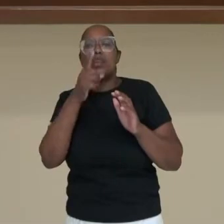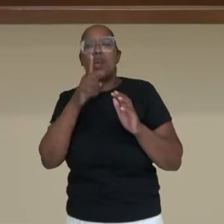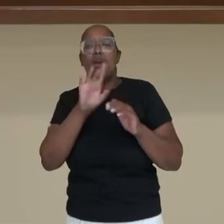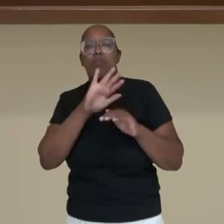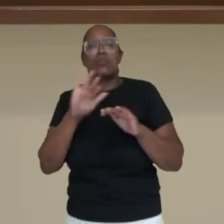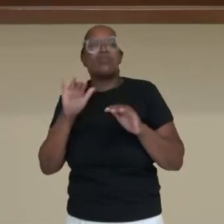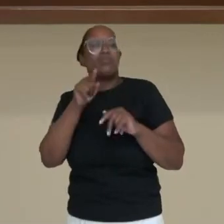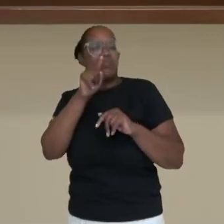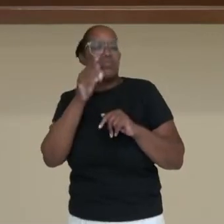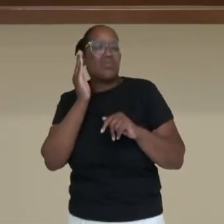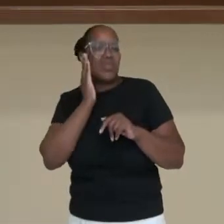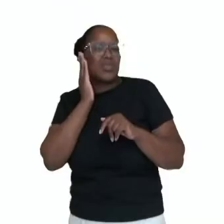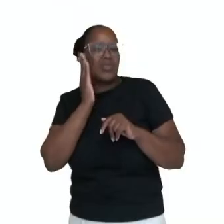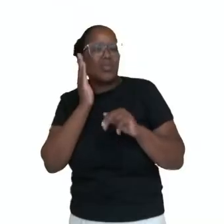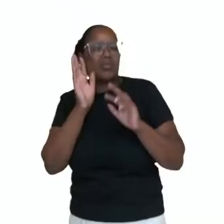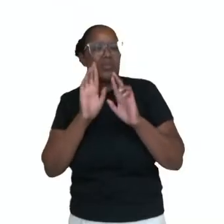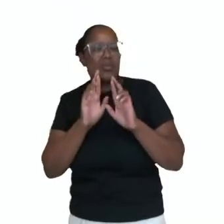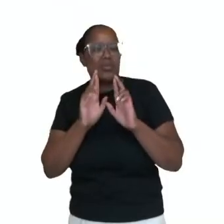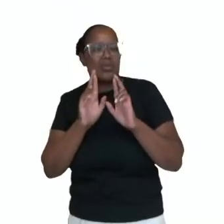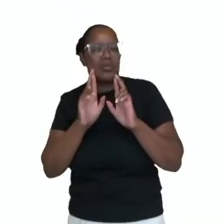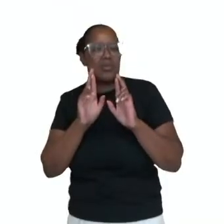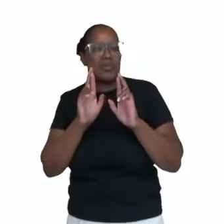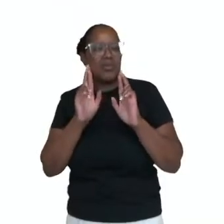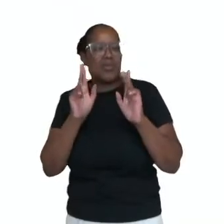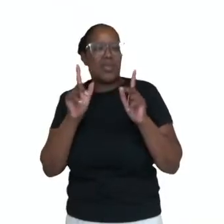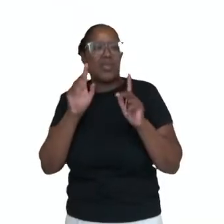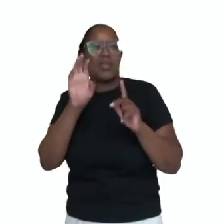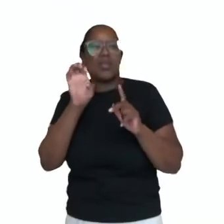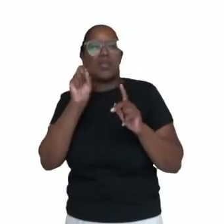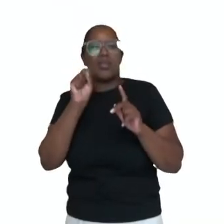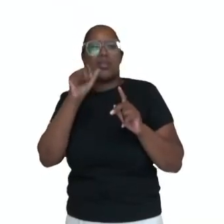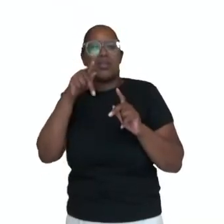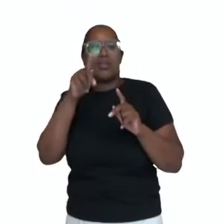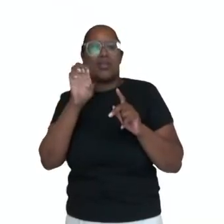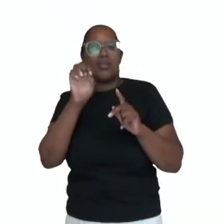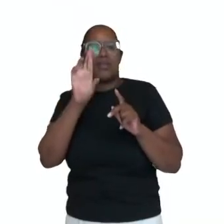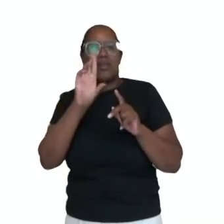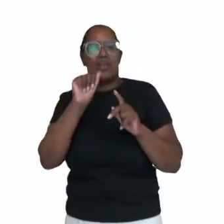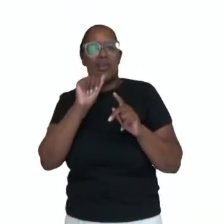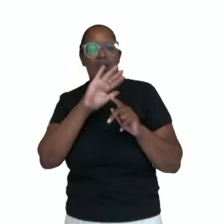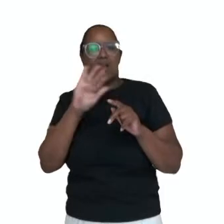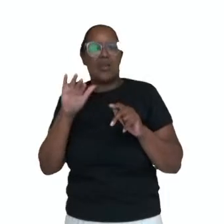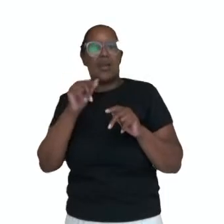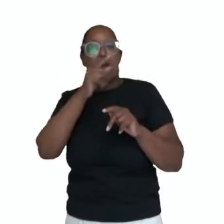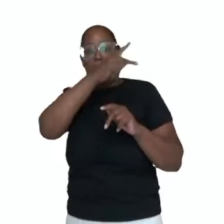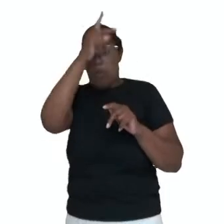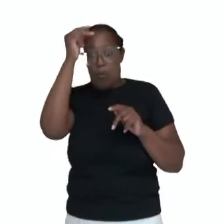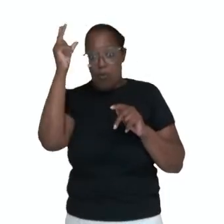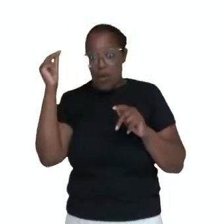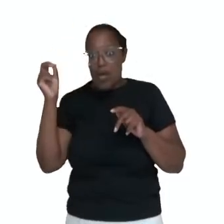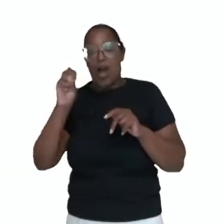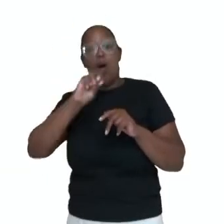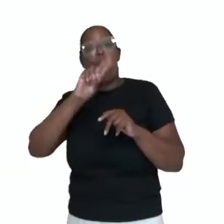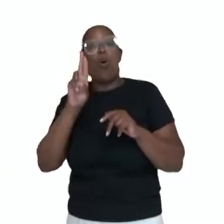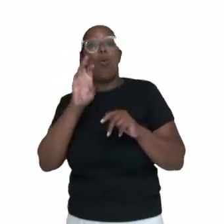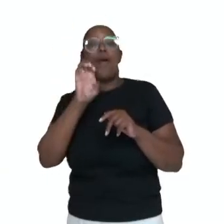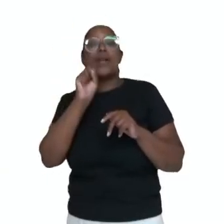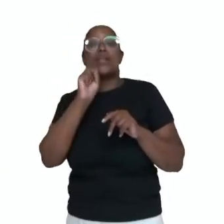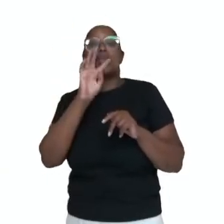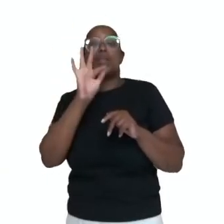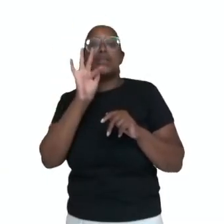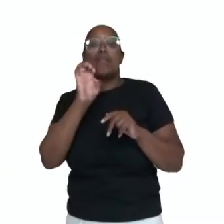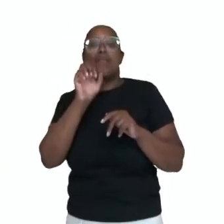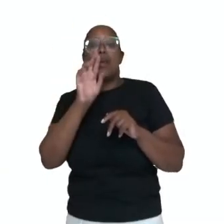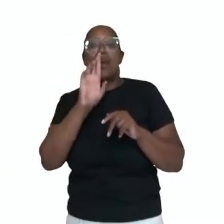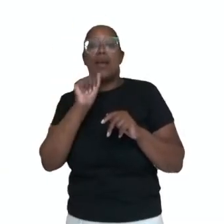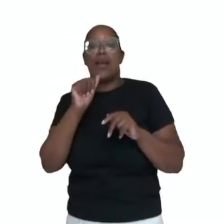Você sabe a diferença entre esfera pública e privada? Religião faz parte de qual dessas duas esferas, né?